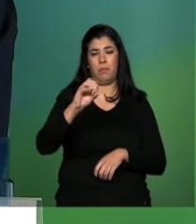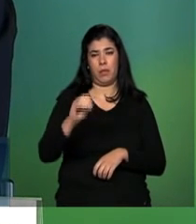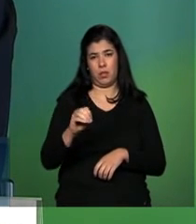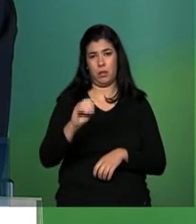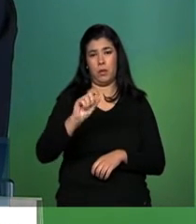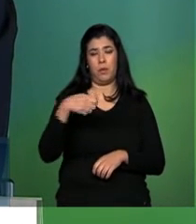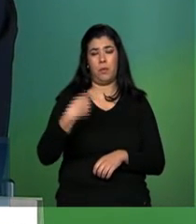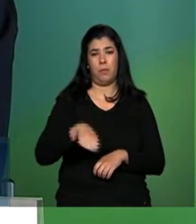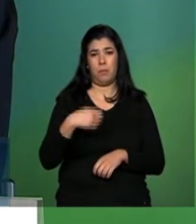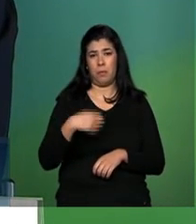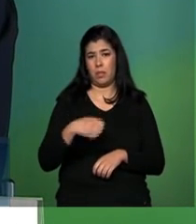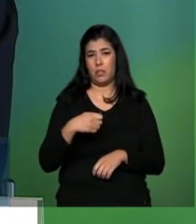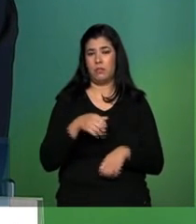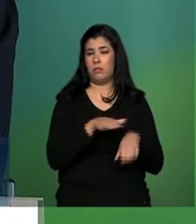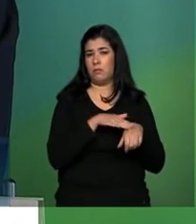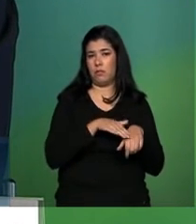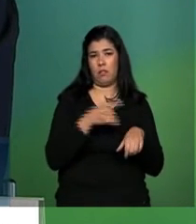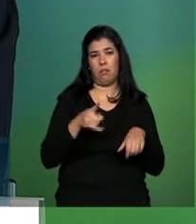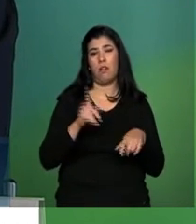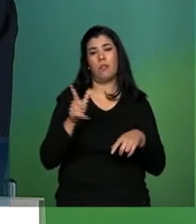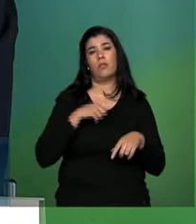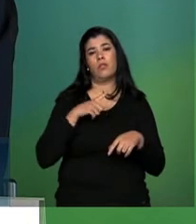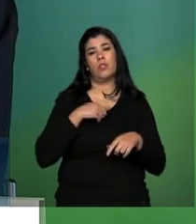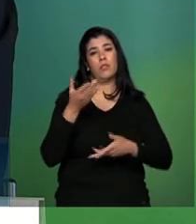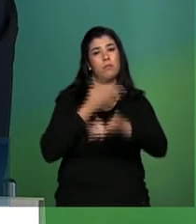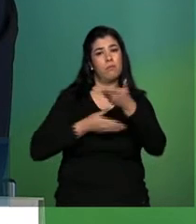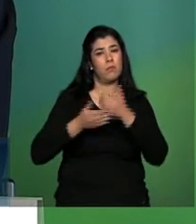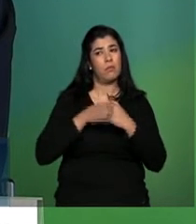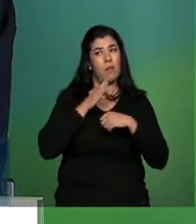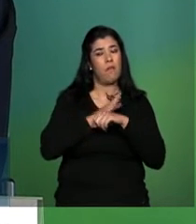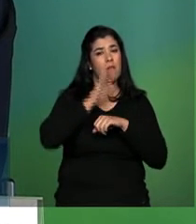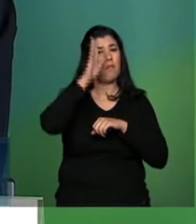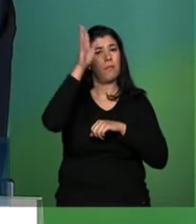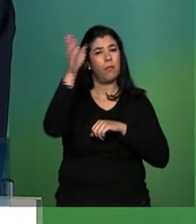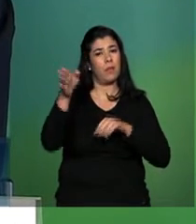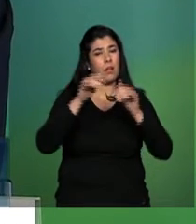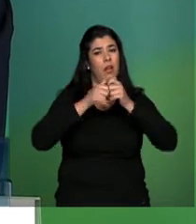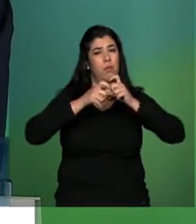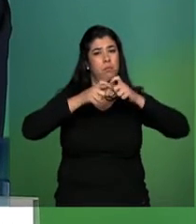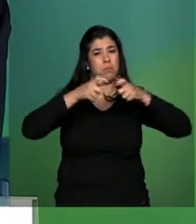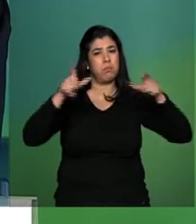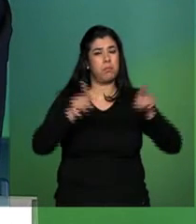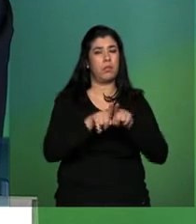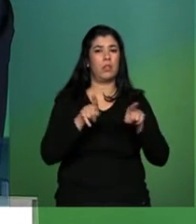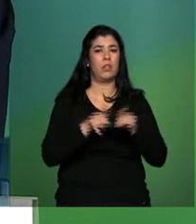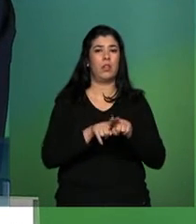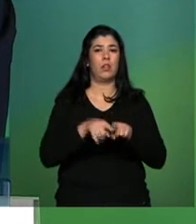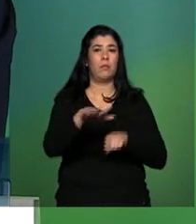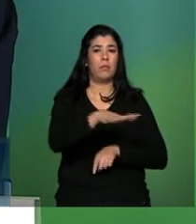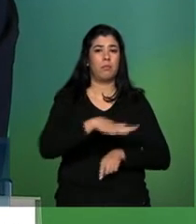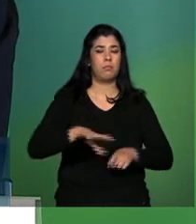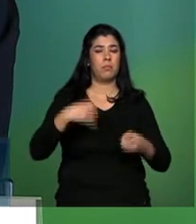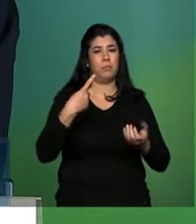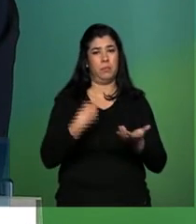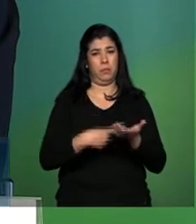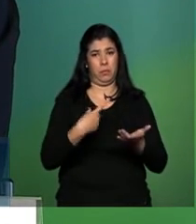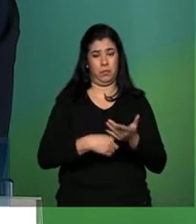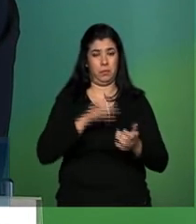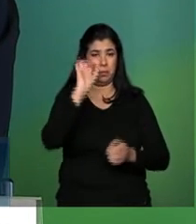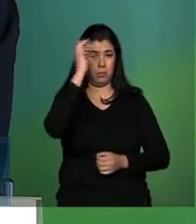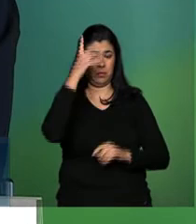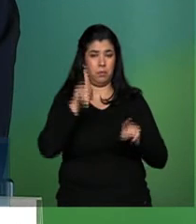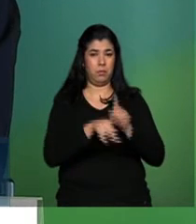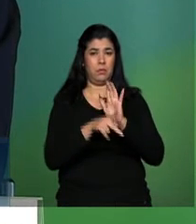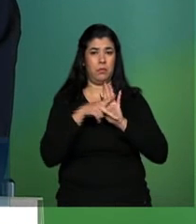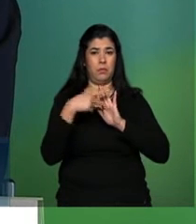vamos trabalhar logo esse que é um mercado importante, o México. Vamos ampliar o nosso acordo e definir as